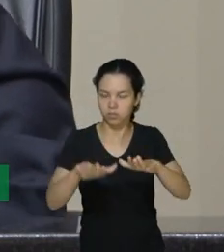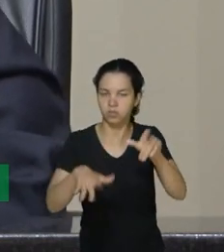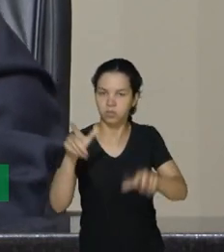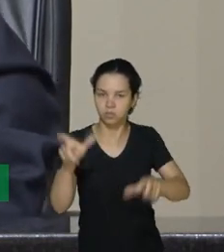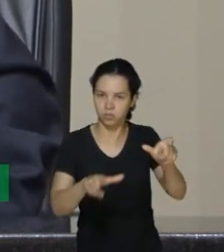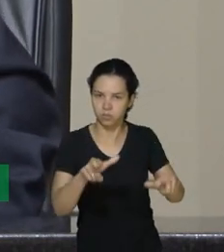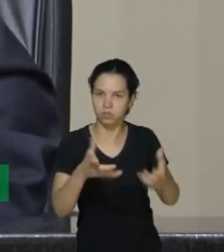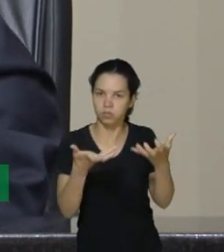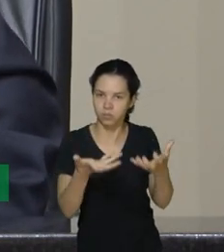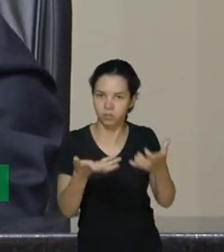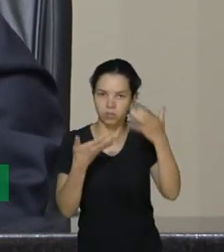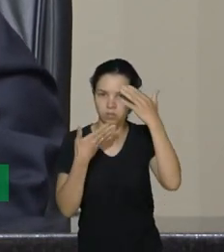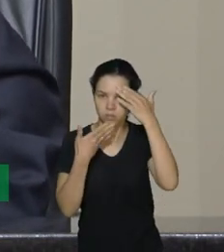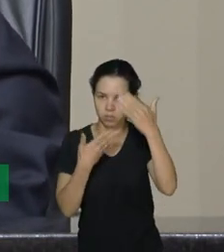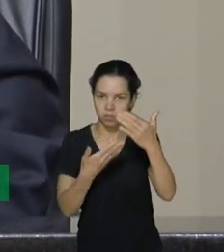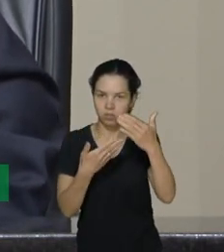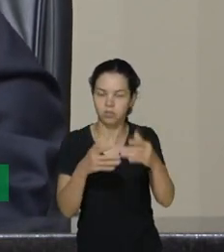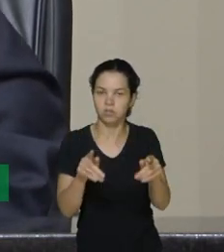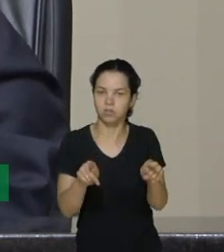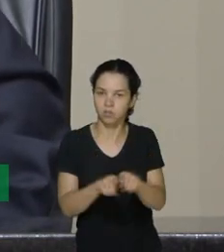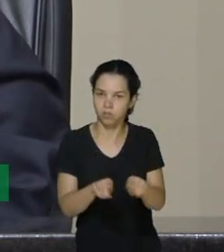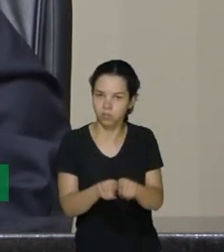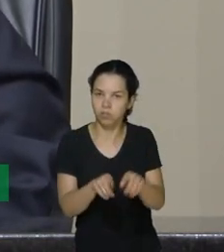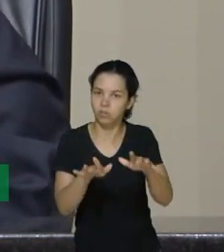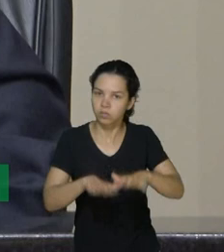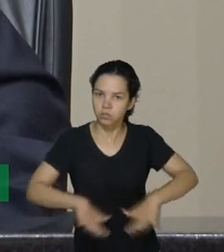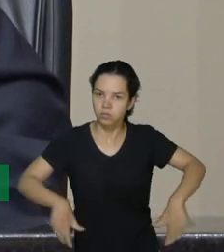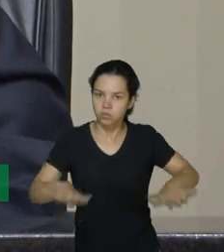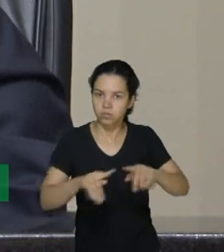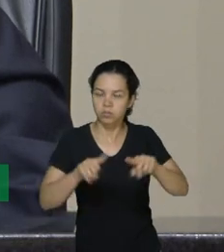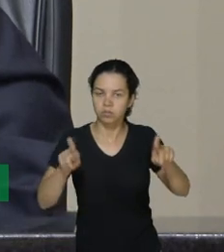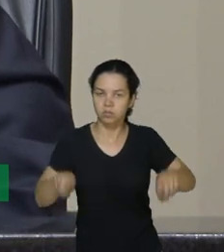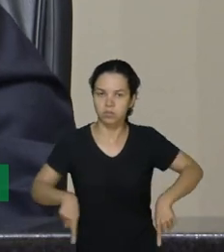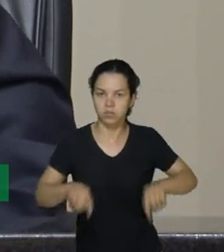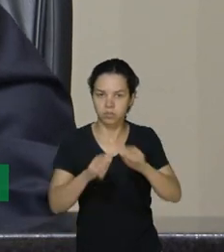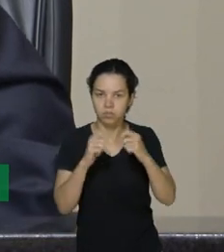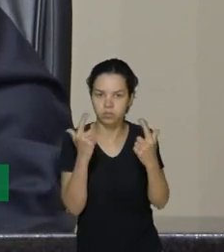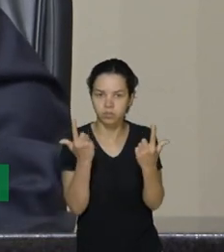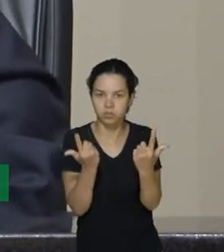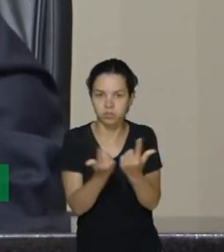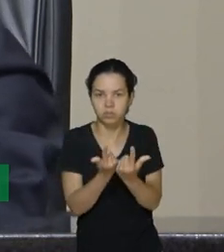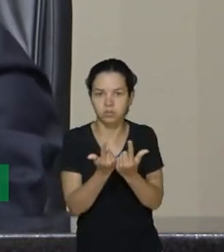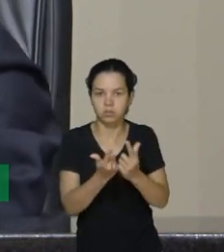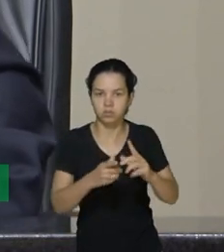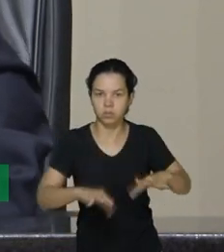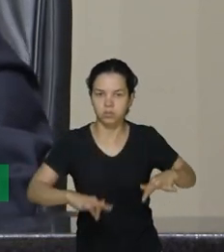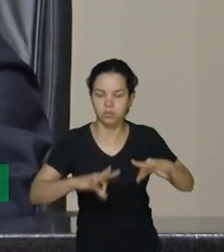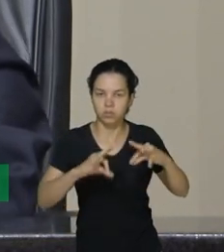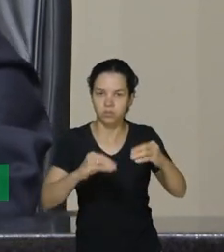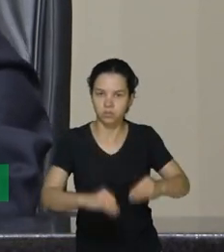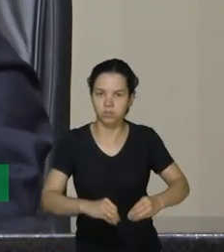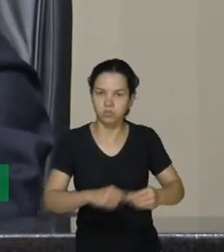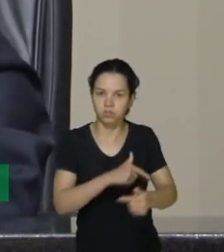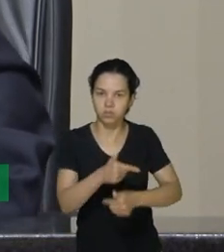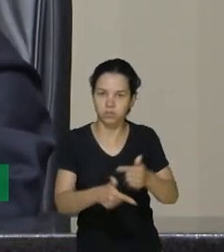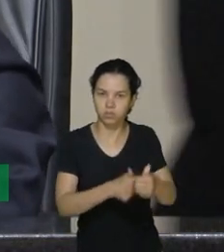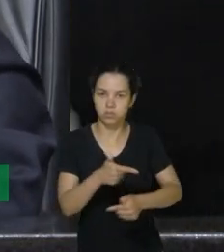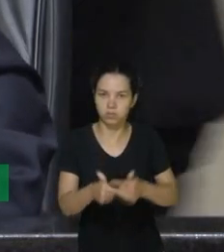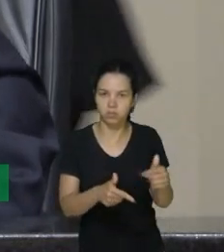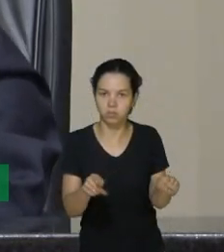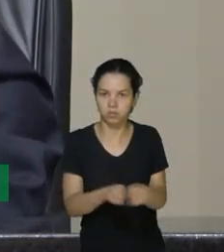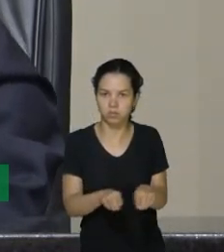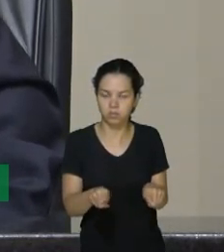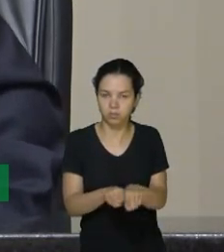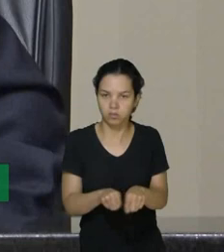Quero agradecer aqui também todos os funcionários da casa. Funcionários da casa, e aqui talvez,